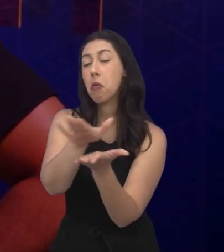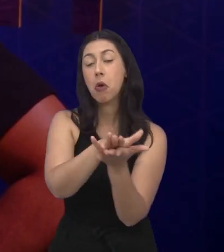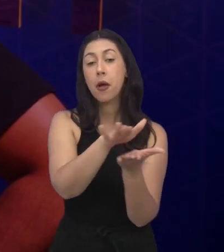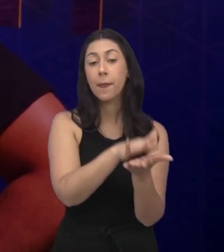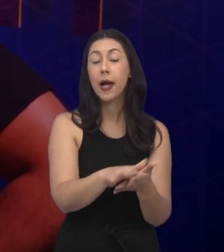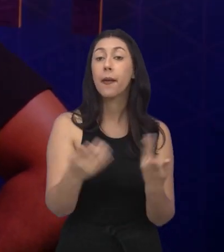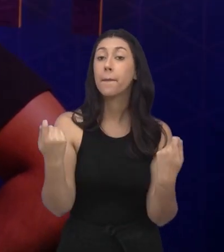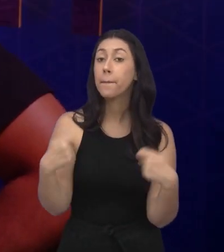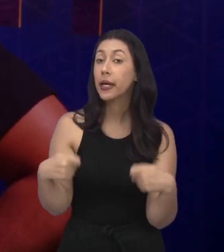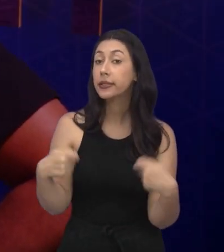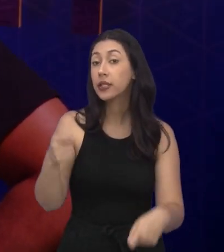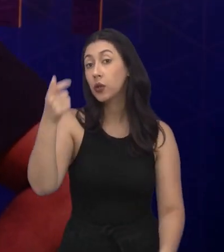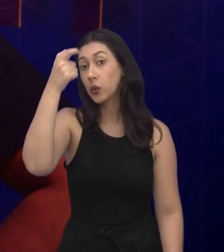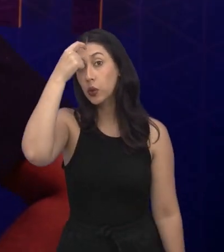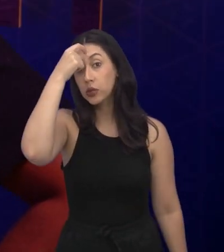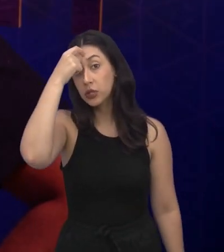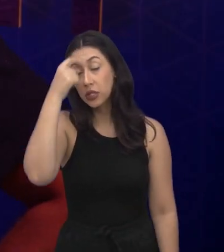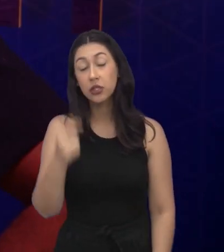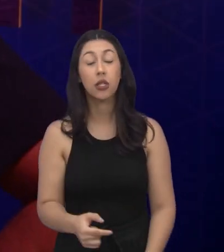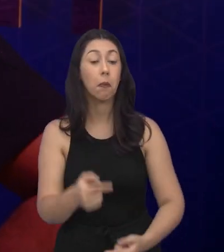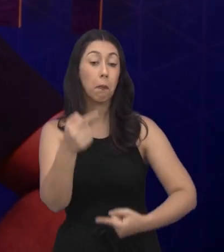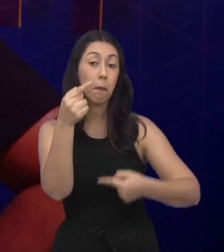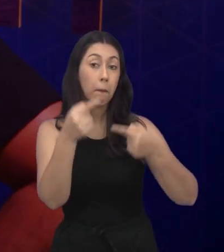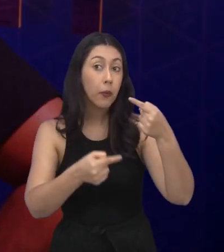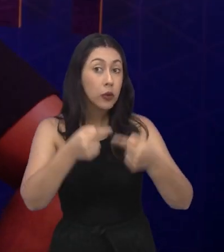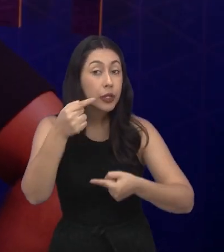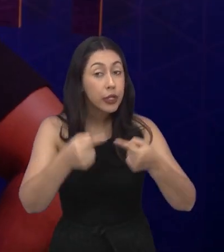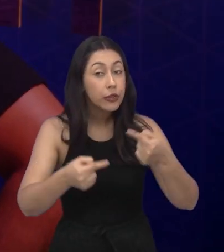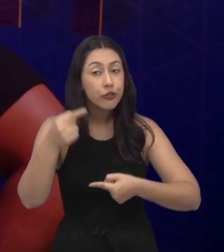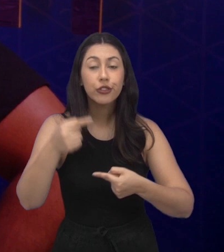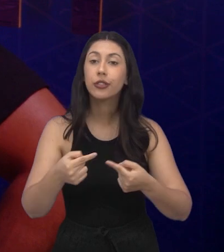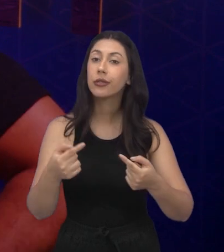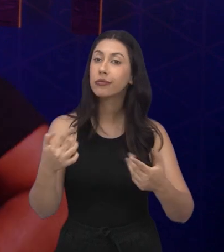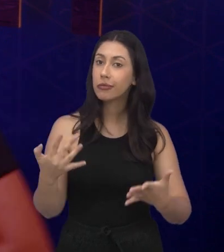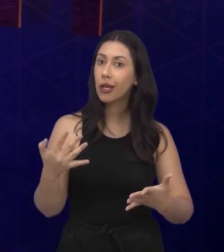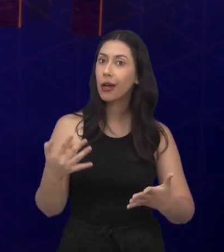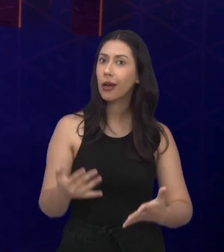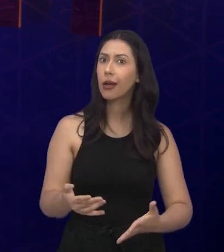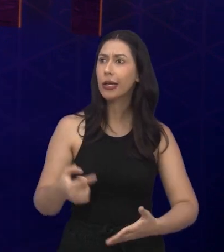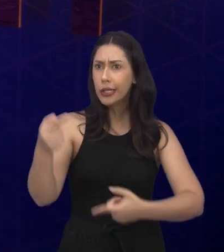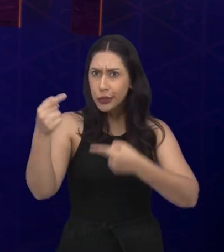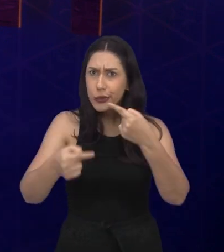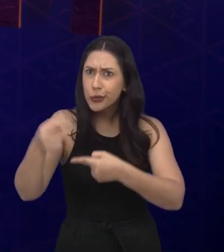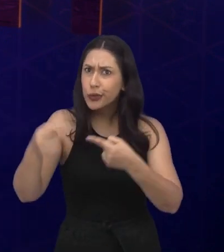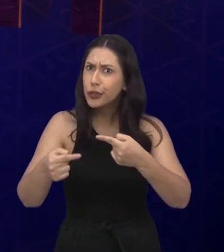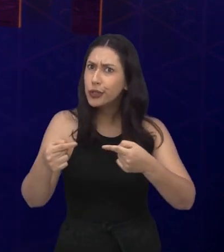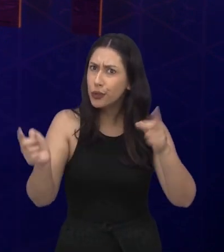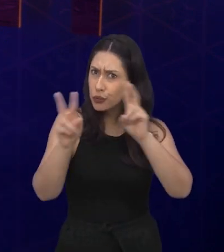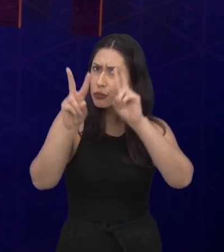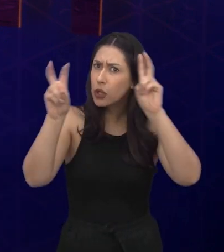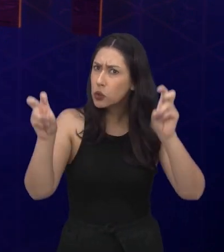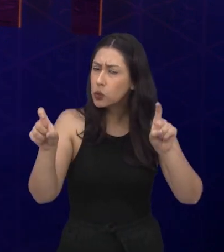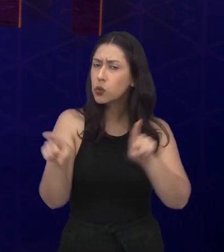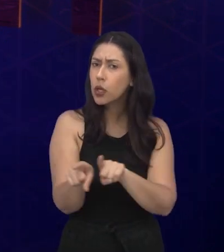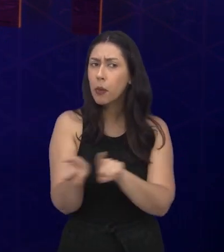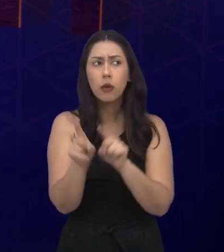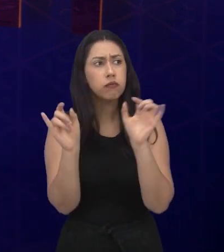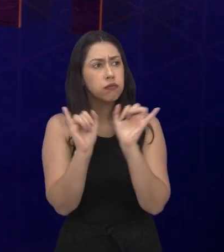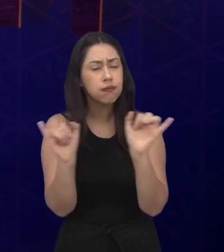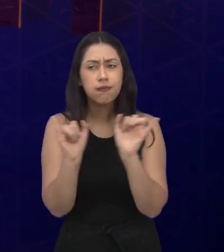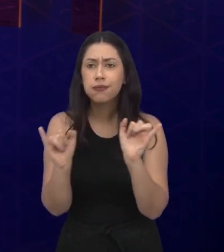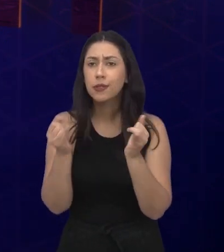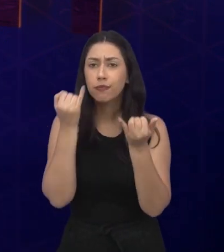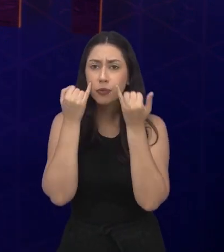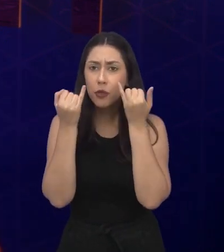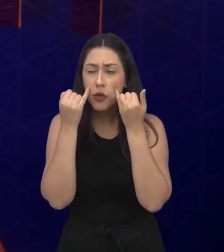gente tem que se conscientizar em relação à política, né, apoiando essas pautas e, né, falando, transmitindo as